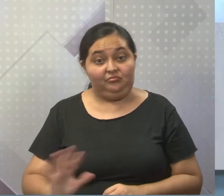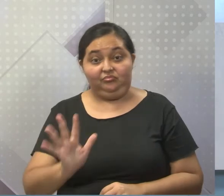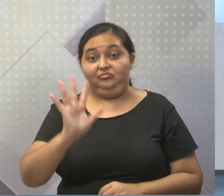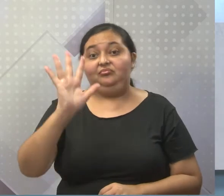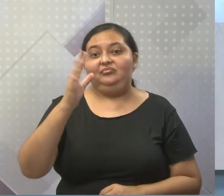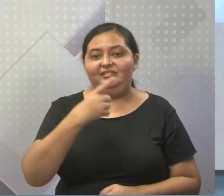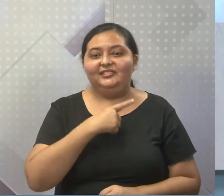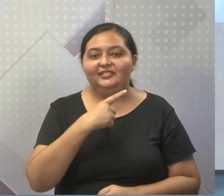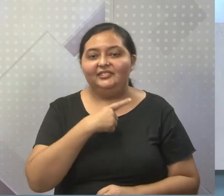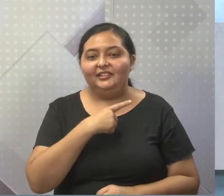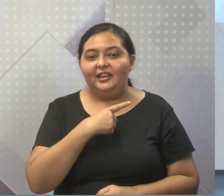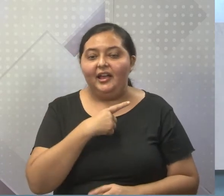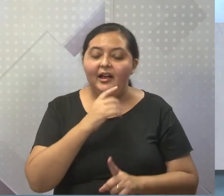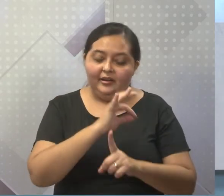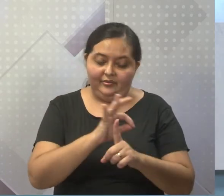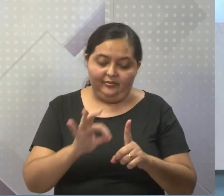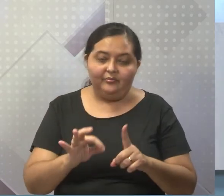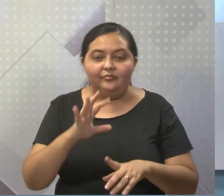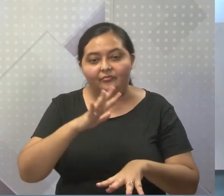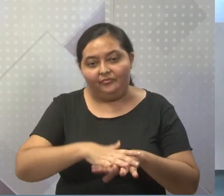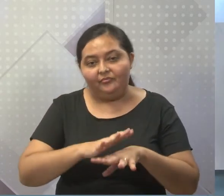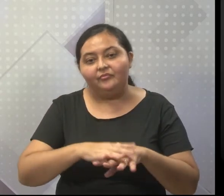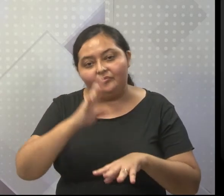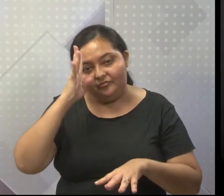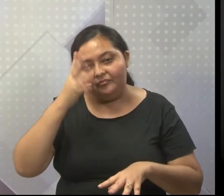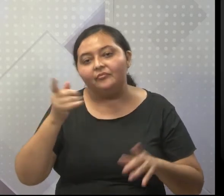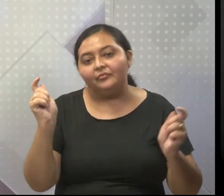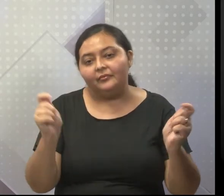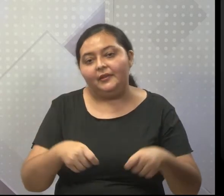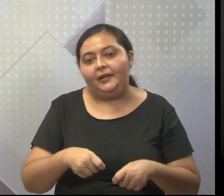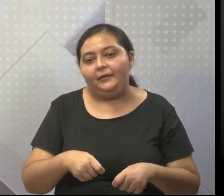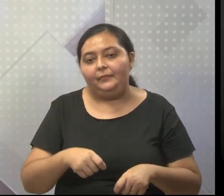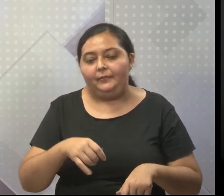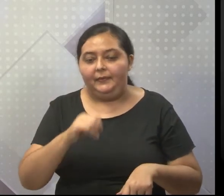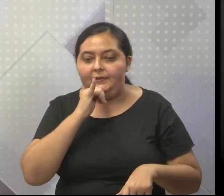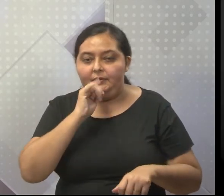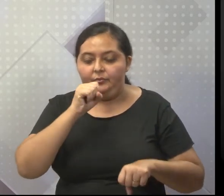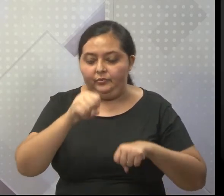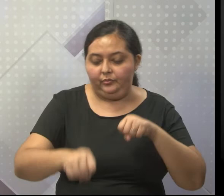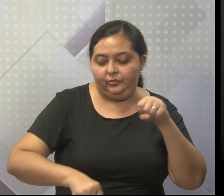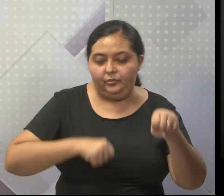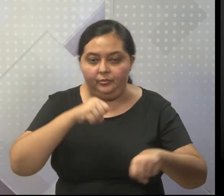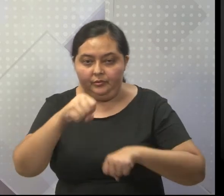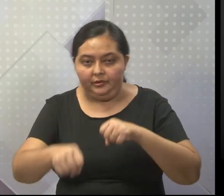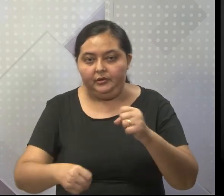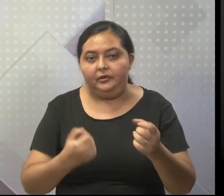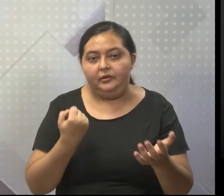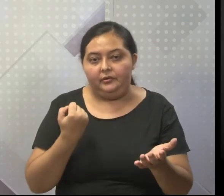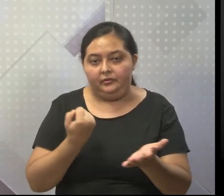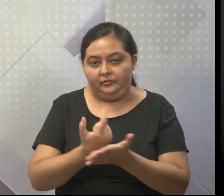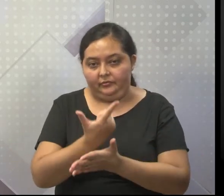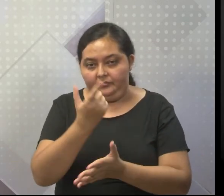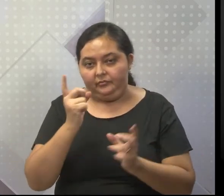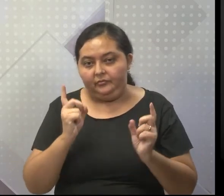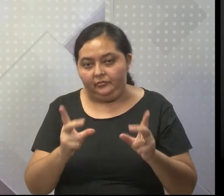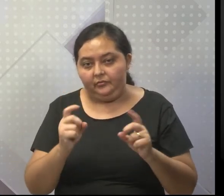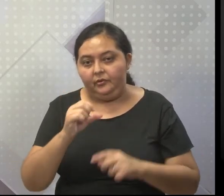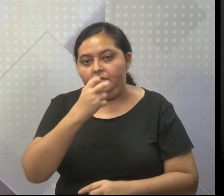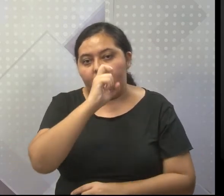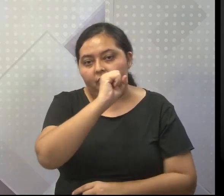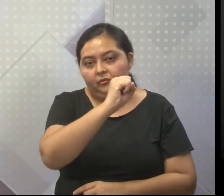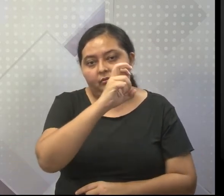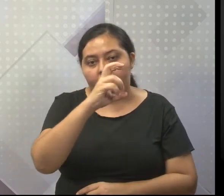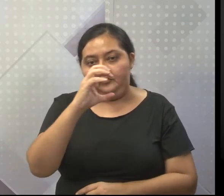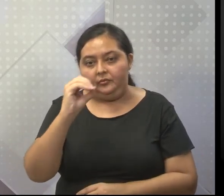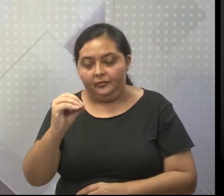pode sim calcular a porcentagem daquilo lá. Olha só. Uma bicicleta que estava sendo vendida por R$ 850